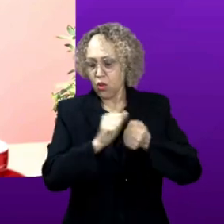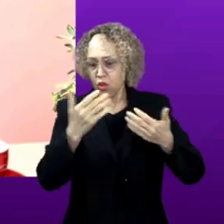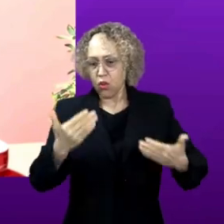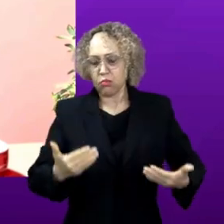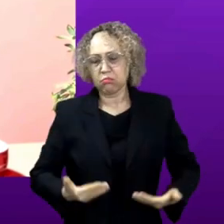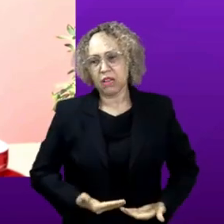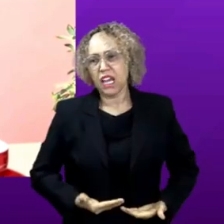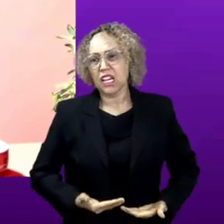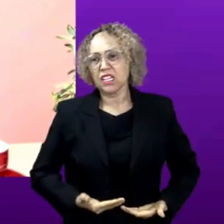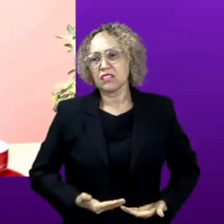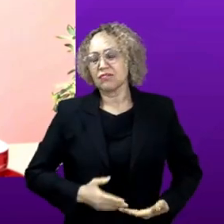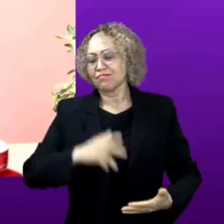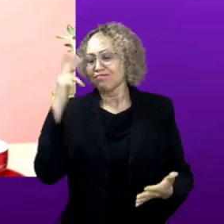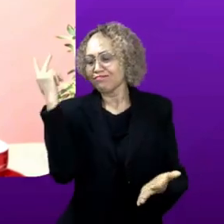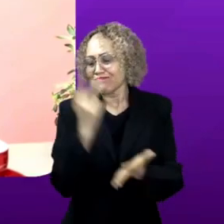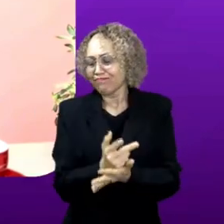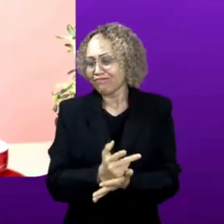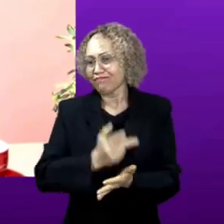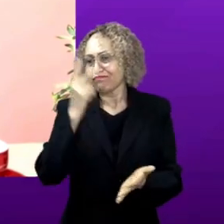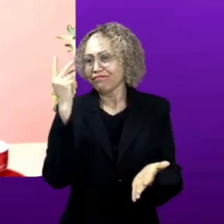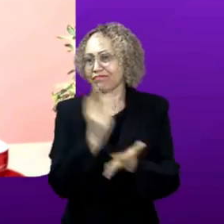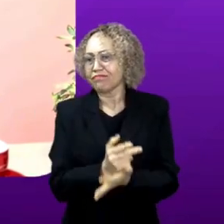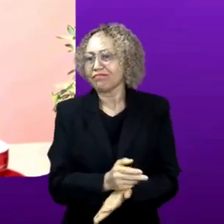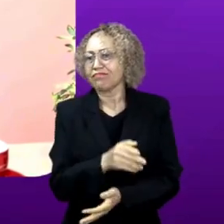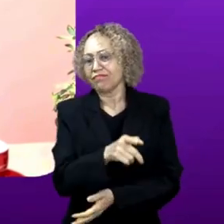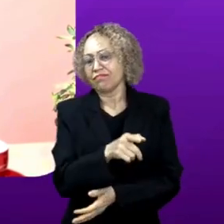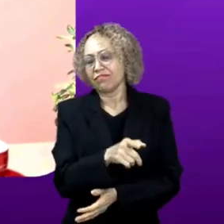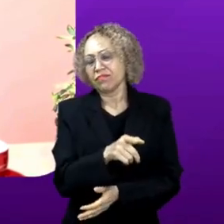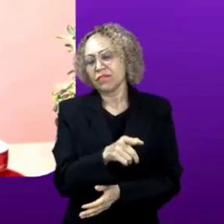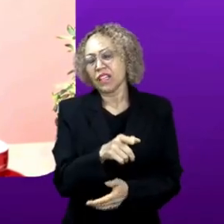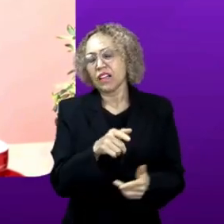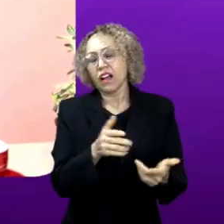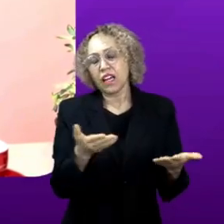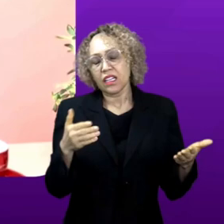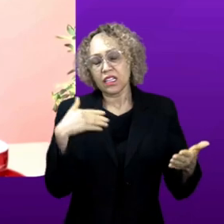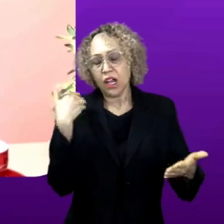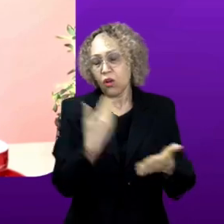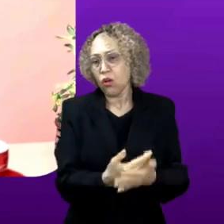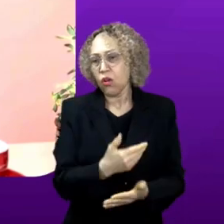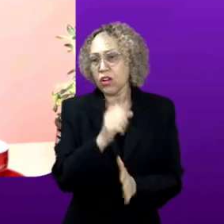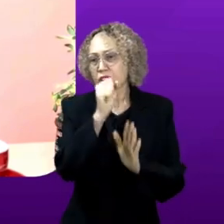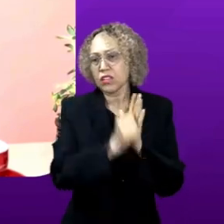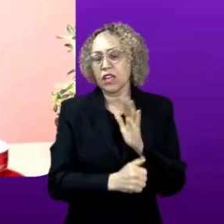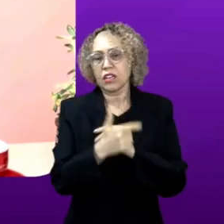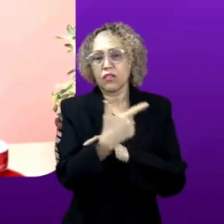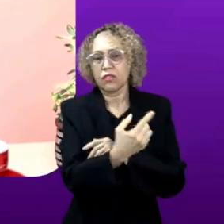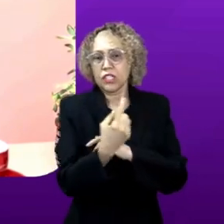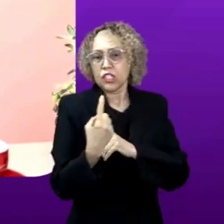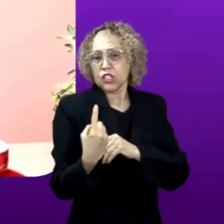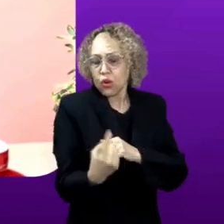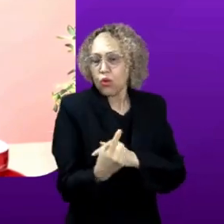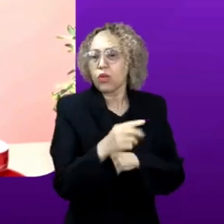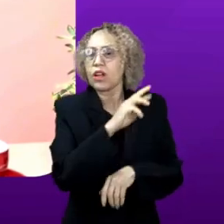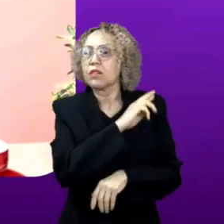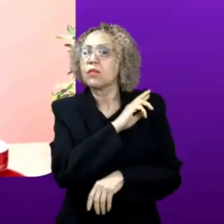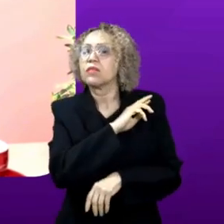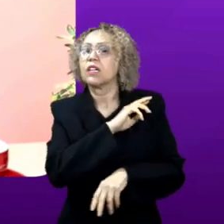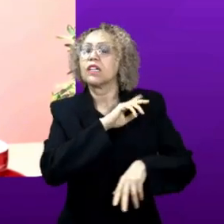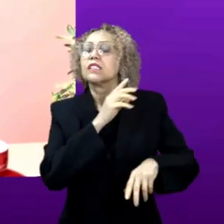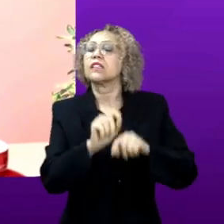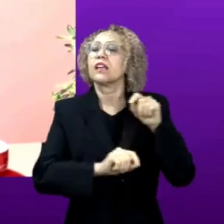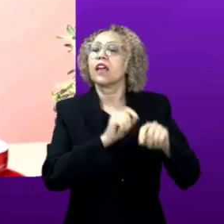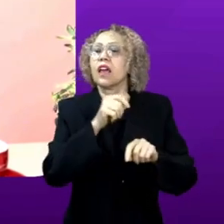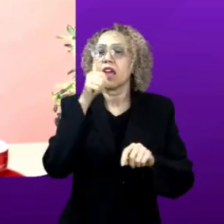permanece quase inalterada no século XXI com relação à responsabilização de gênero